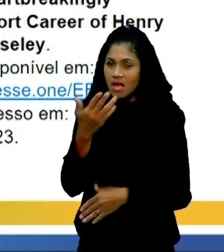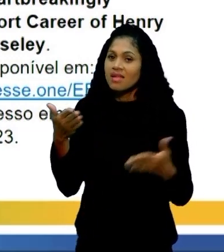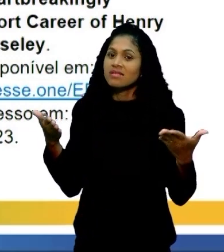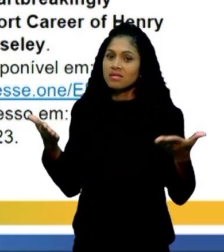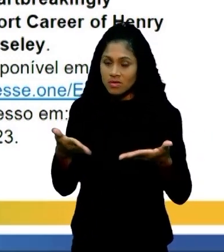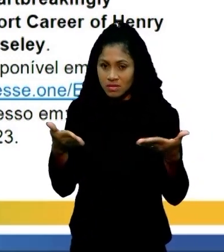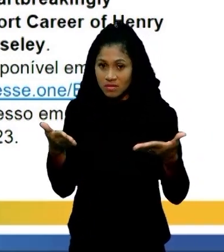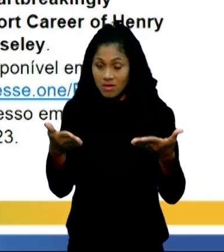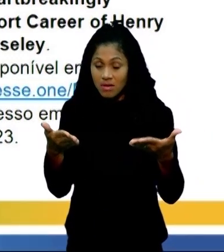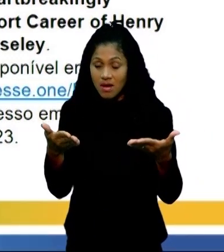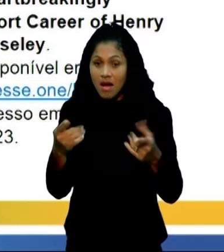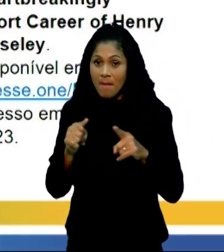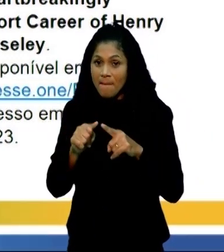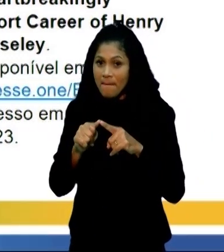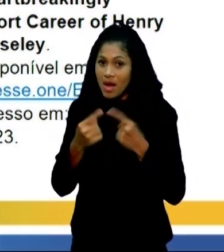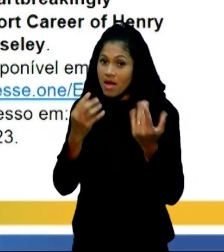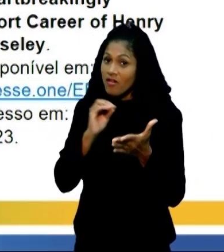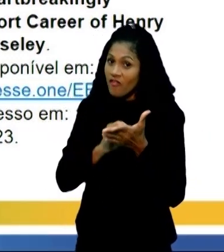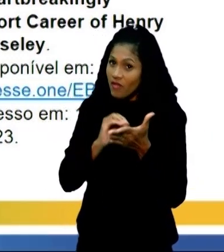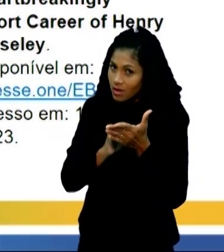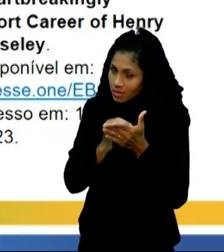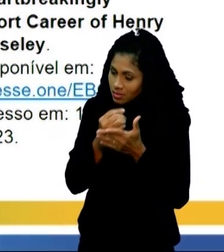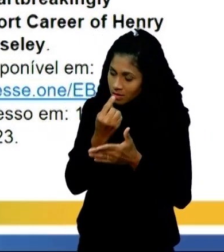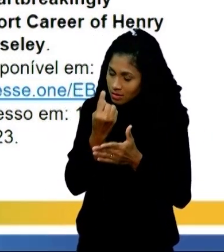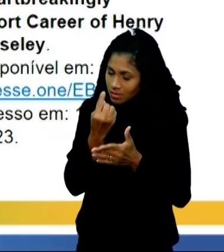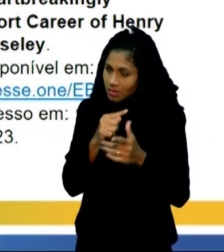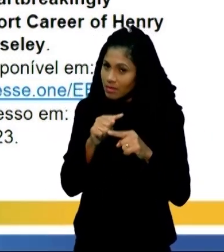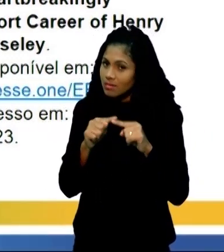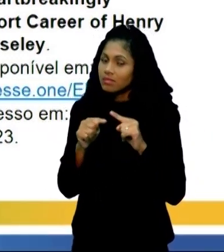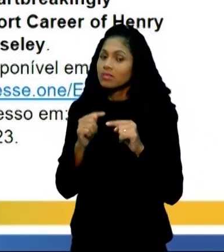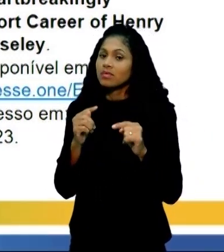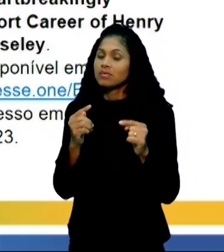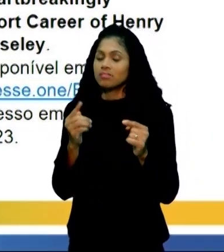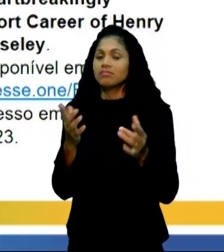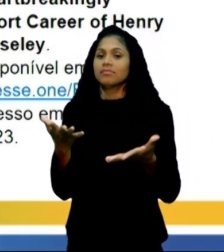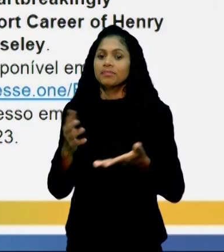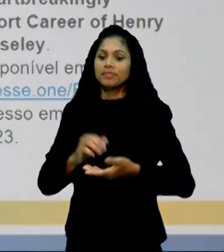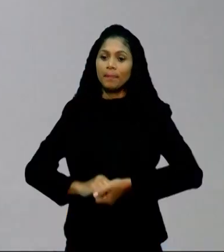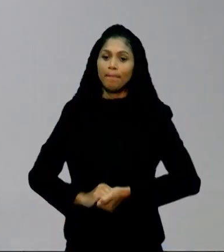uma coisinha para ficar exatamente como nós conhecemos hoje.